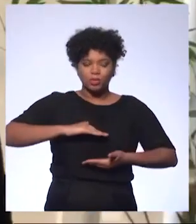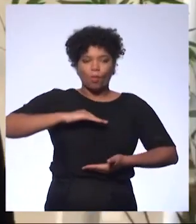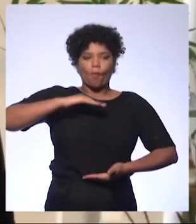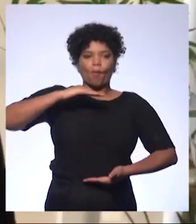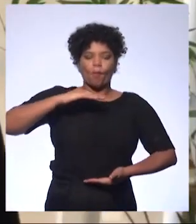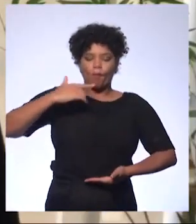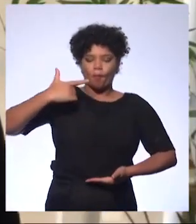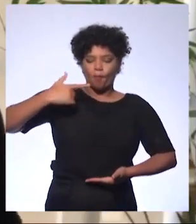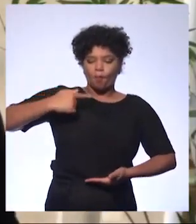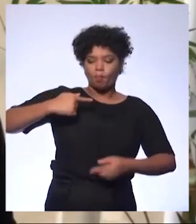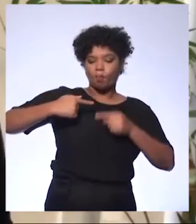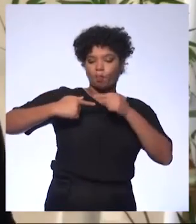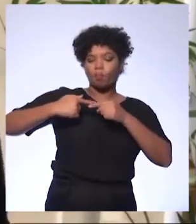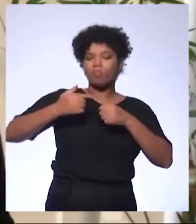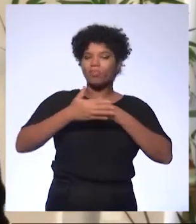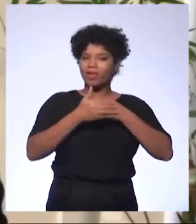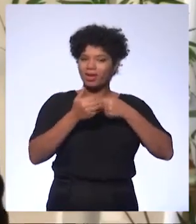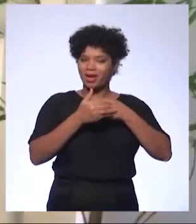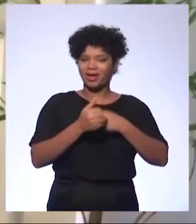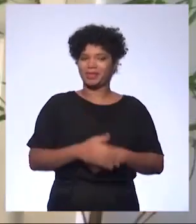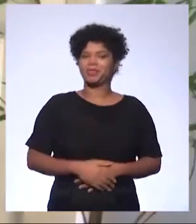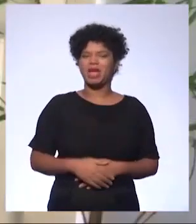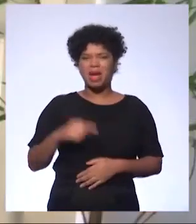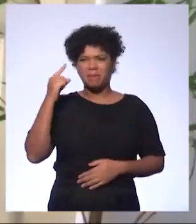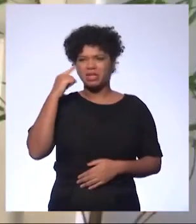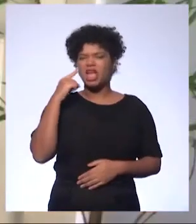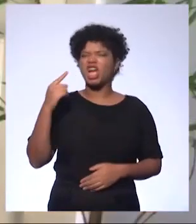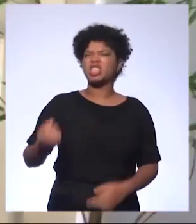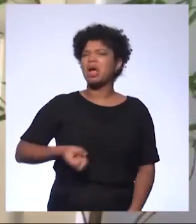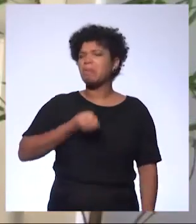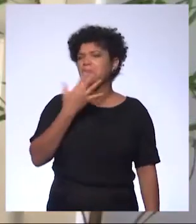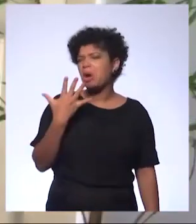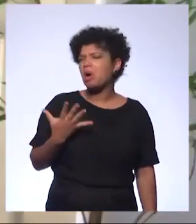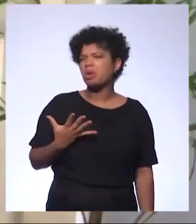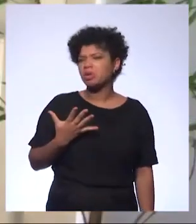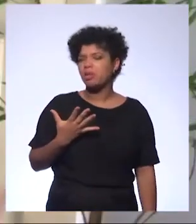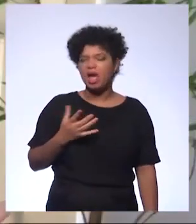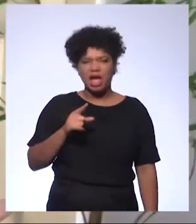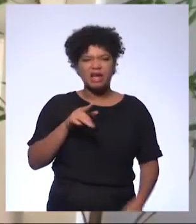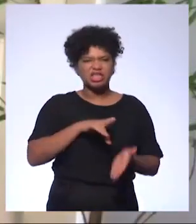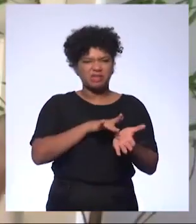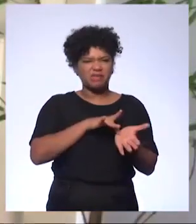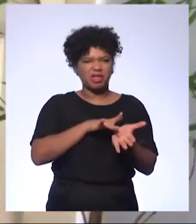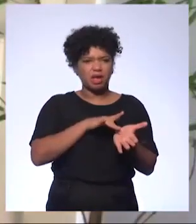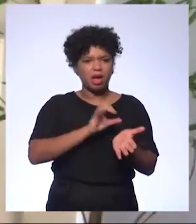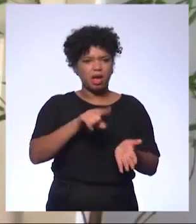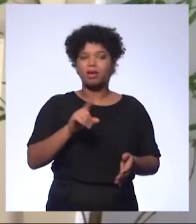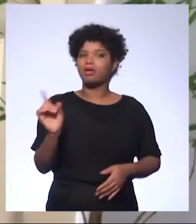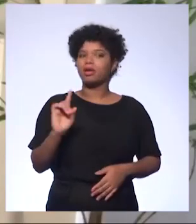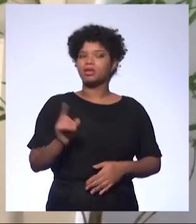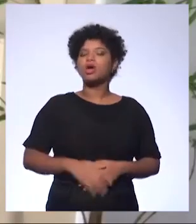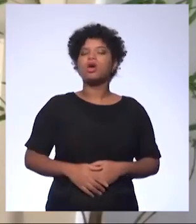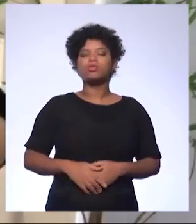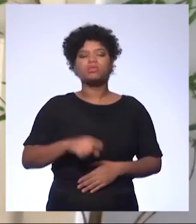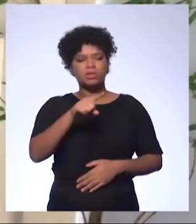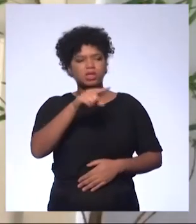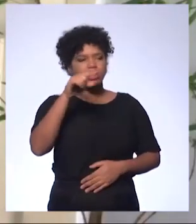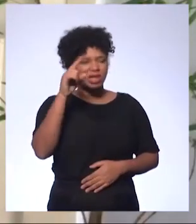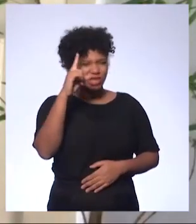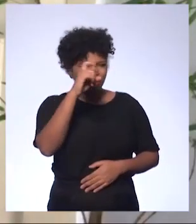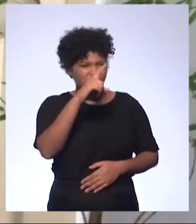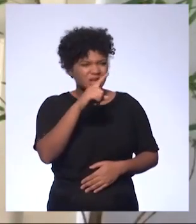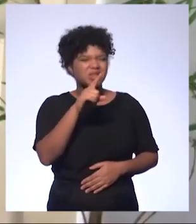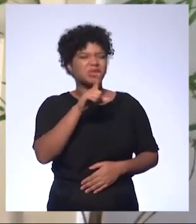nega a realidade, não é pra você fingir que tudo tá bom. Não, encara a realidade, isso aqui tá ruim, mas encara e vai lá e faz diferente. Vai lá